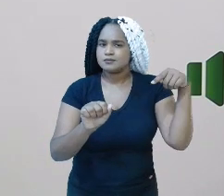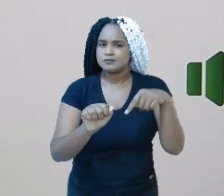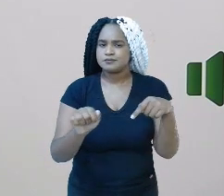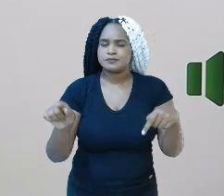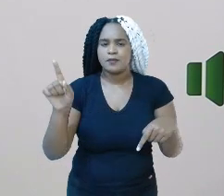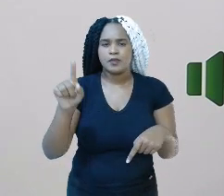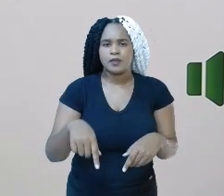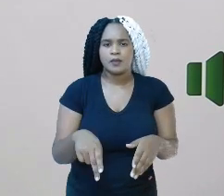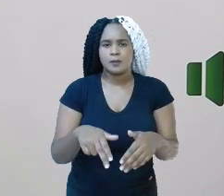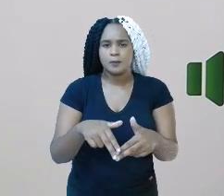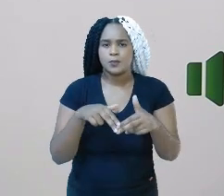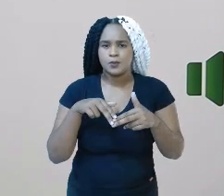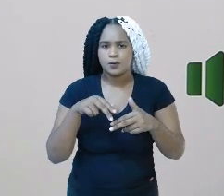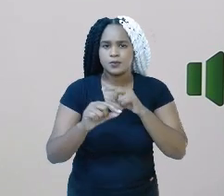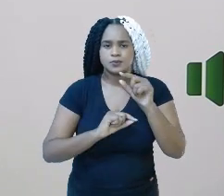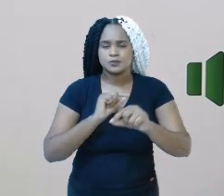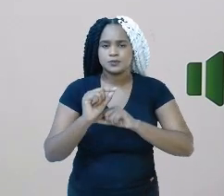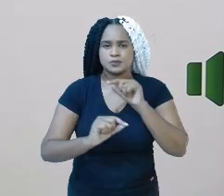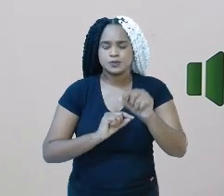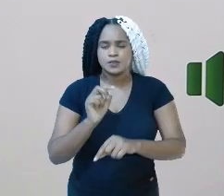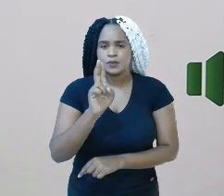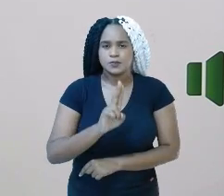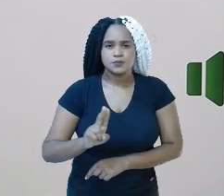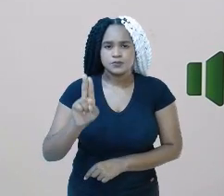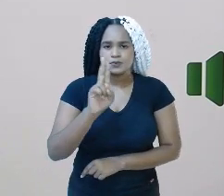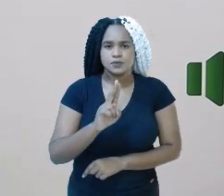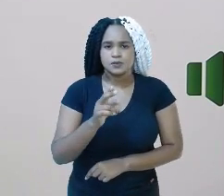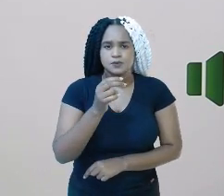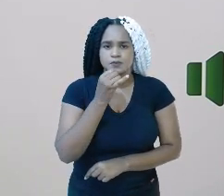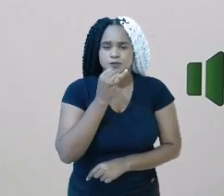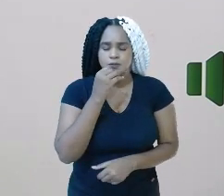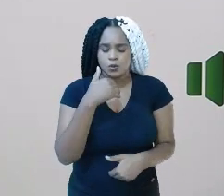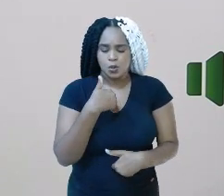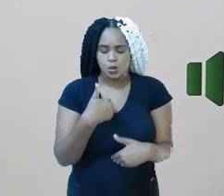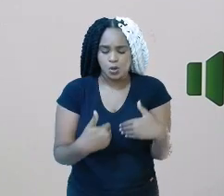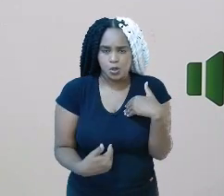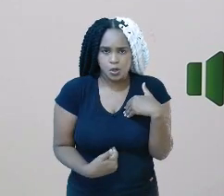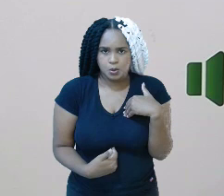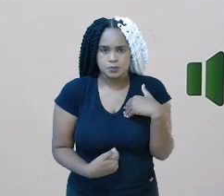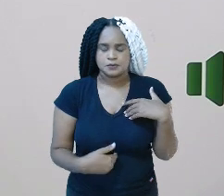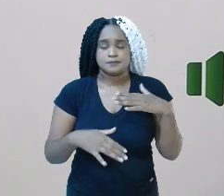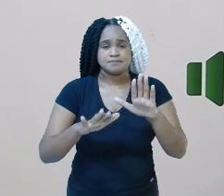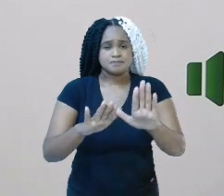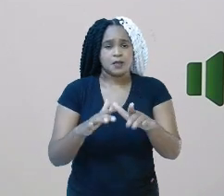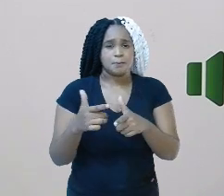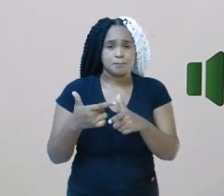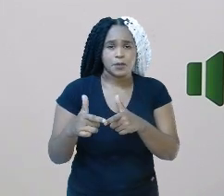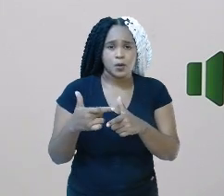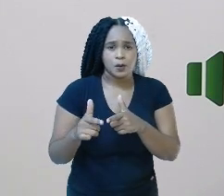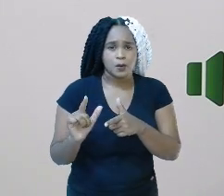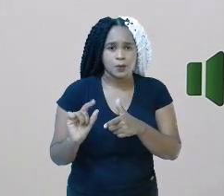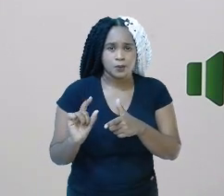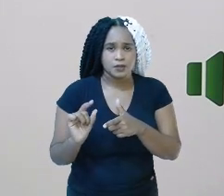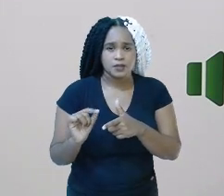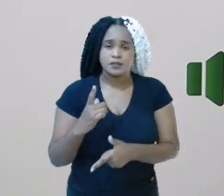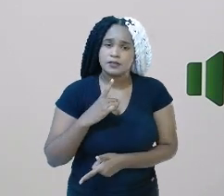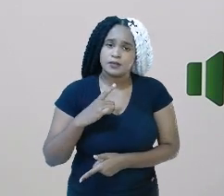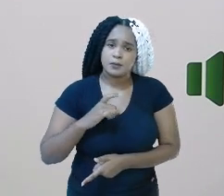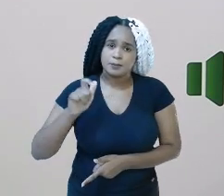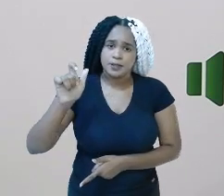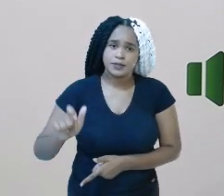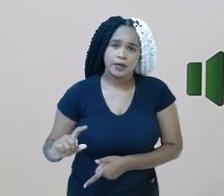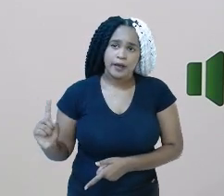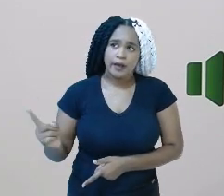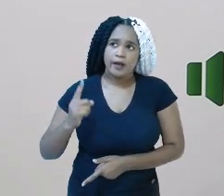a partir de algum membro do corpo. Só que o grande problema estava aí. Tinham pessoas que